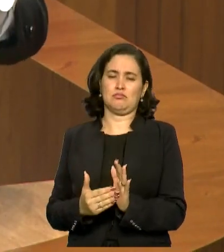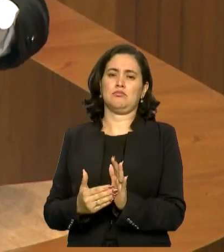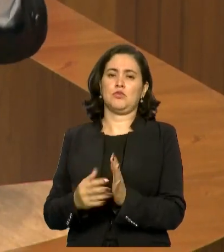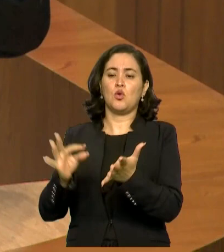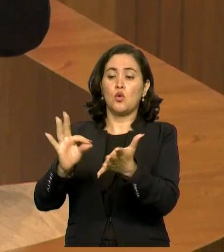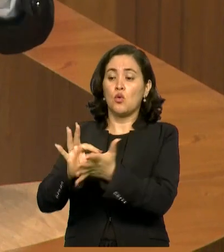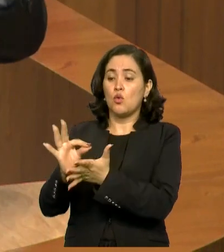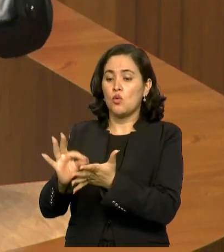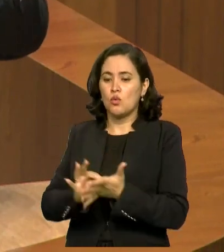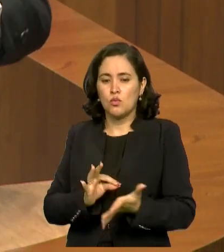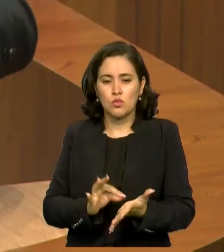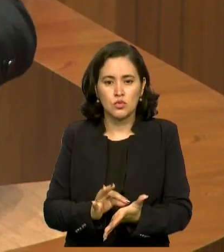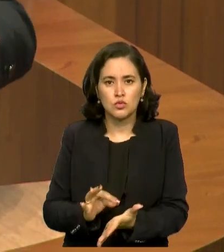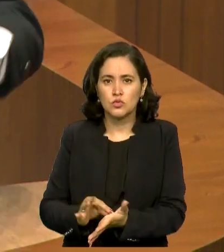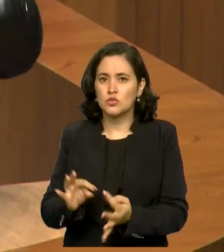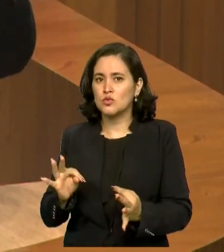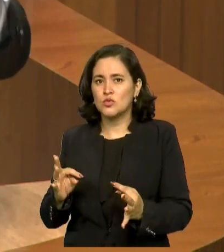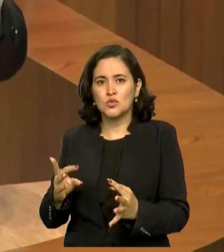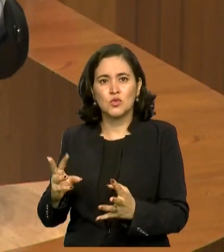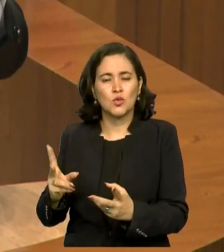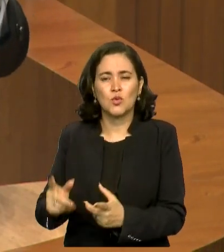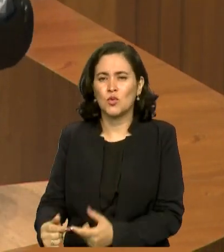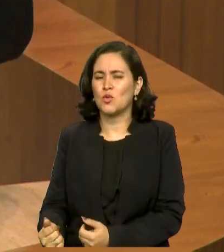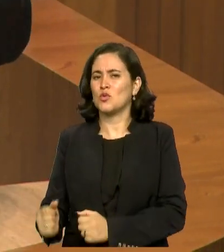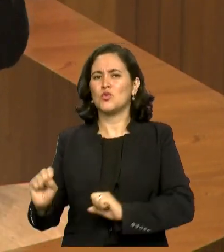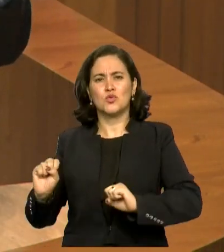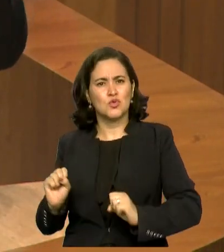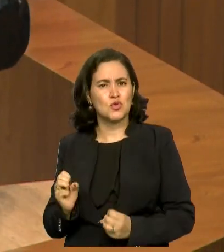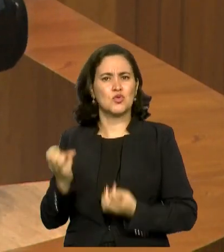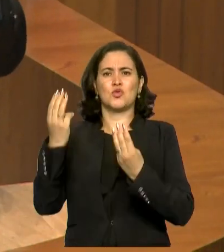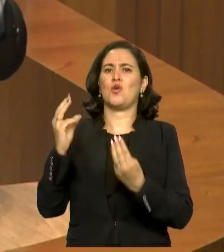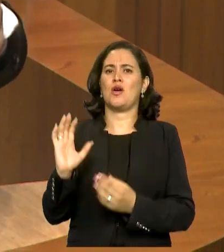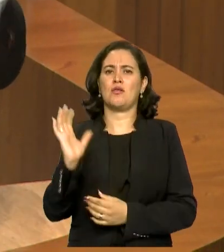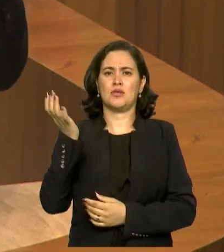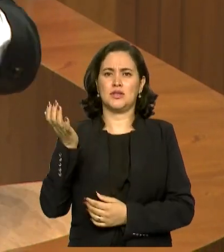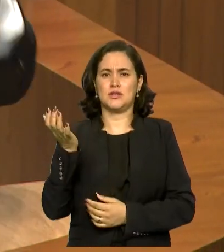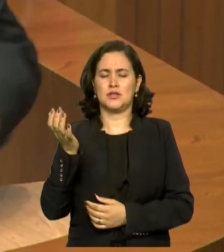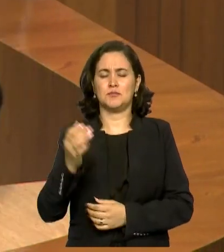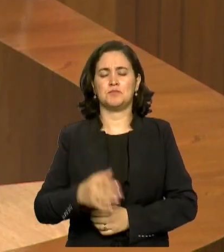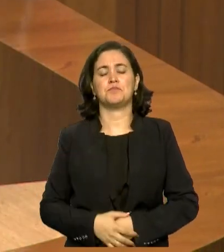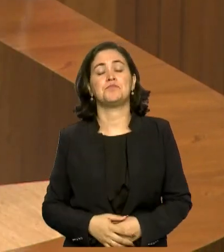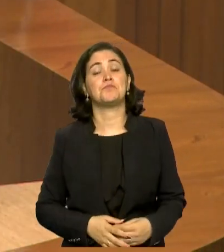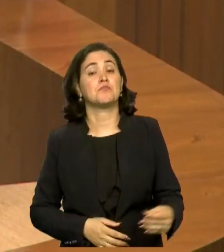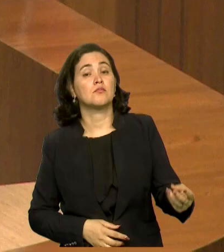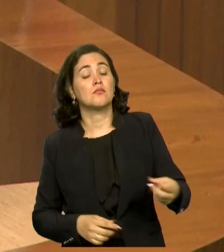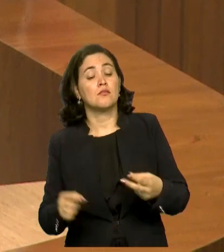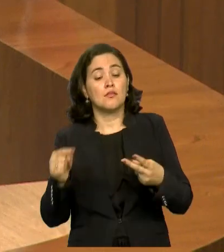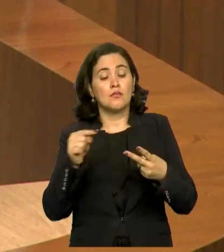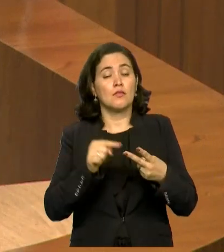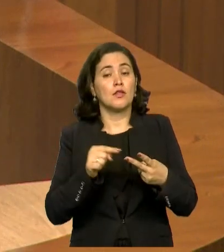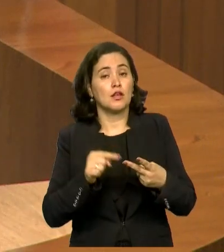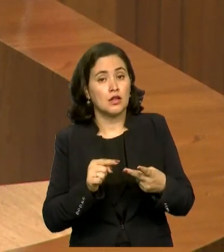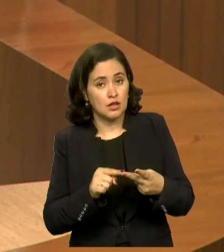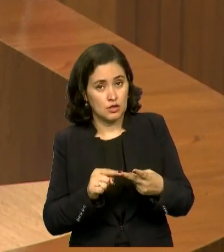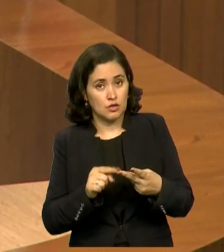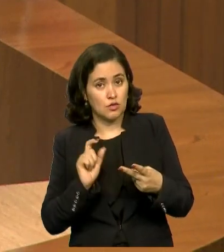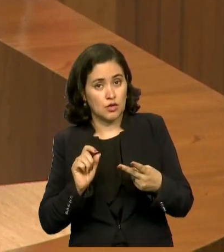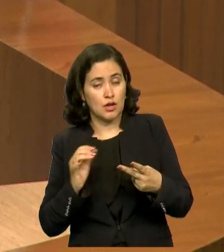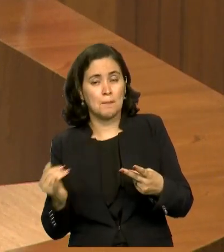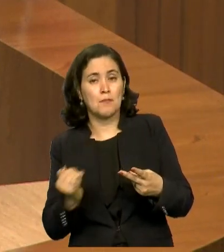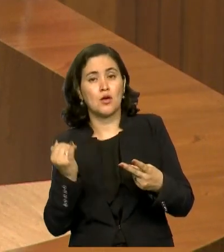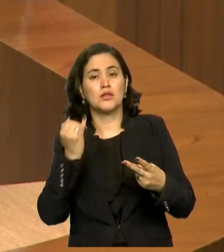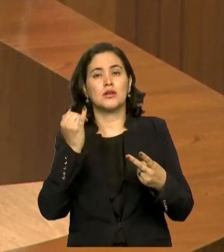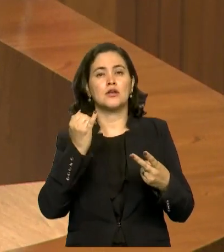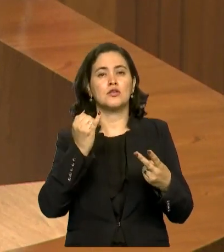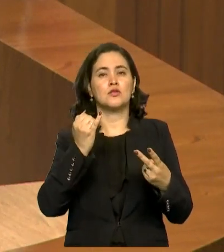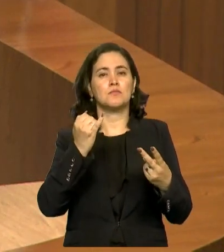as atrações que estão se apresentando em São Luís. Segundo, algo muito importante, planejamento. Todo e qualquer gestor público tem que prestar